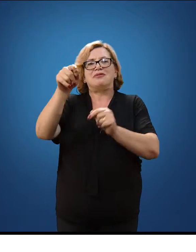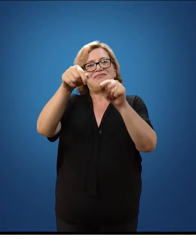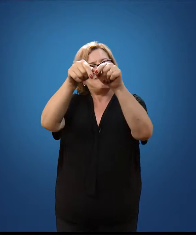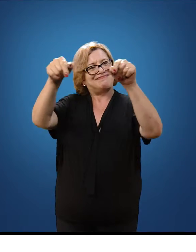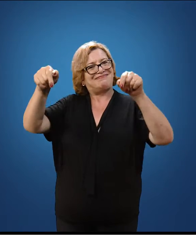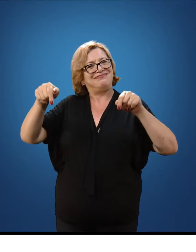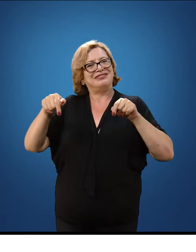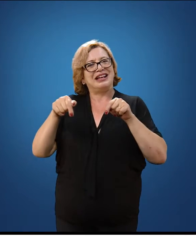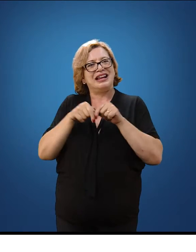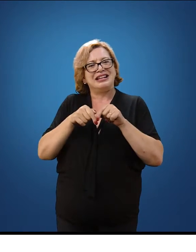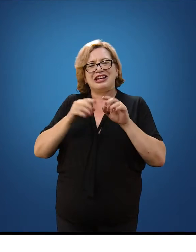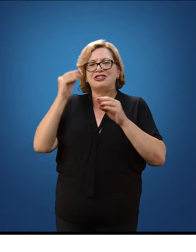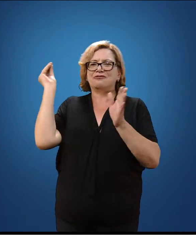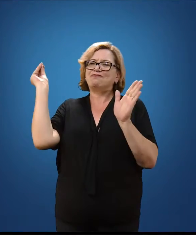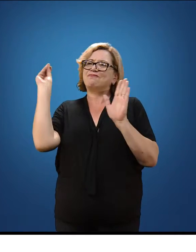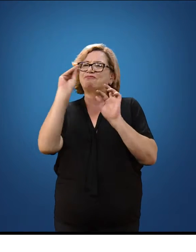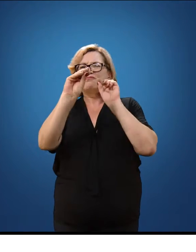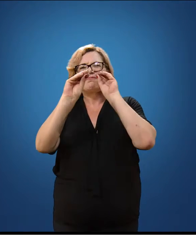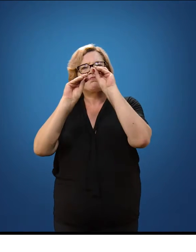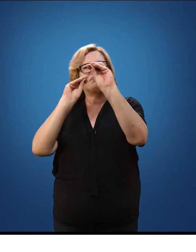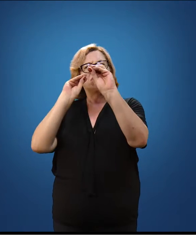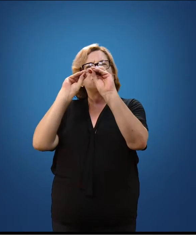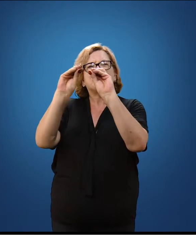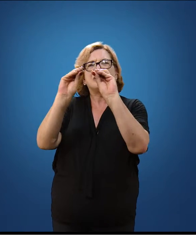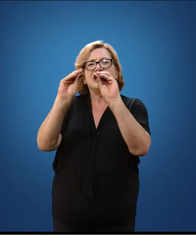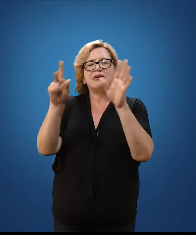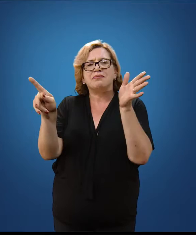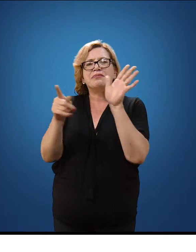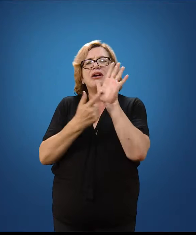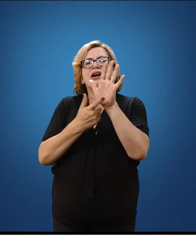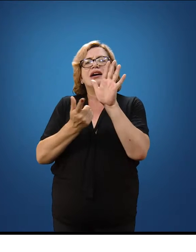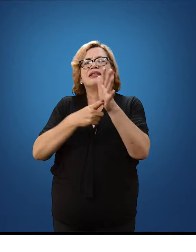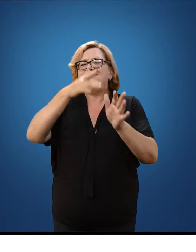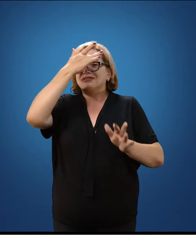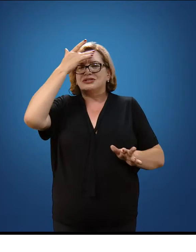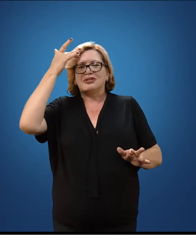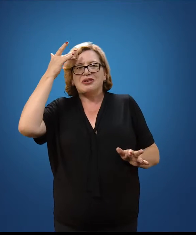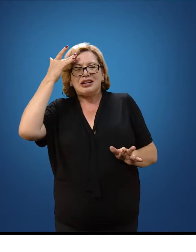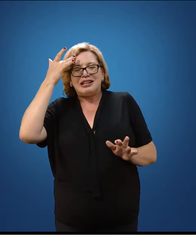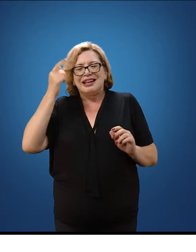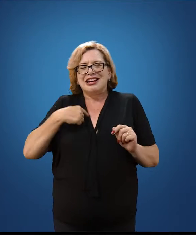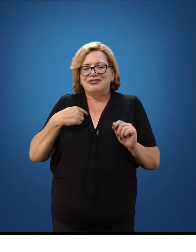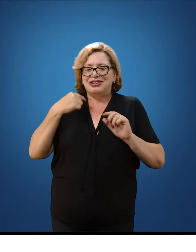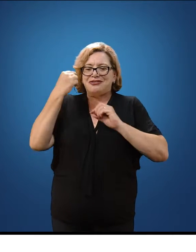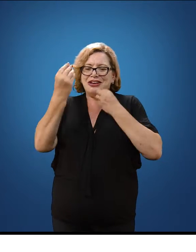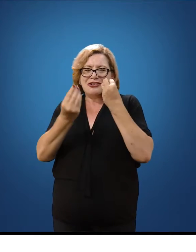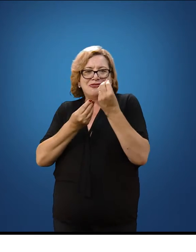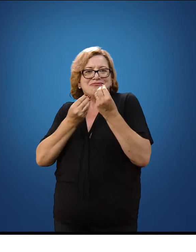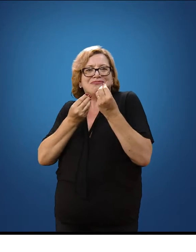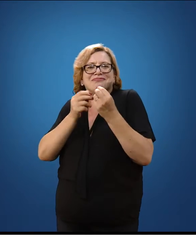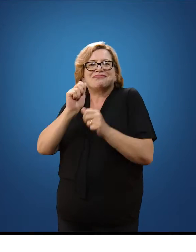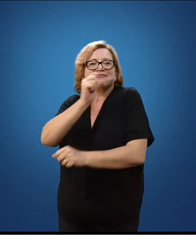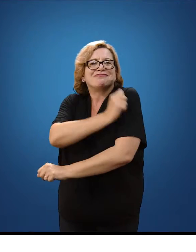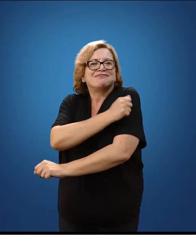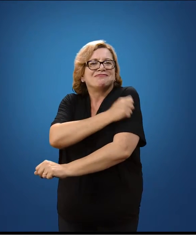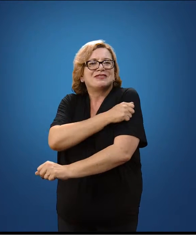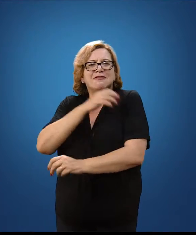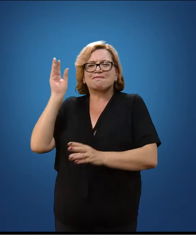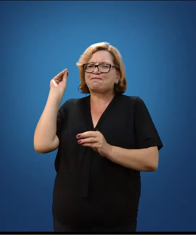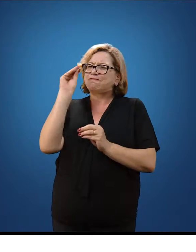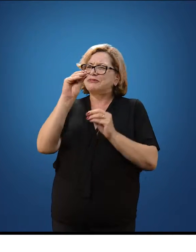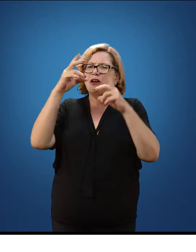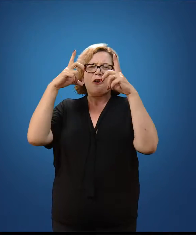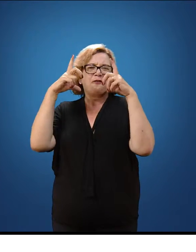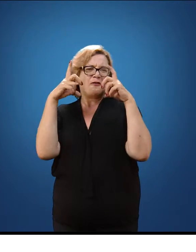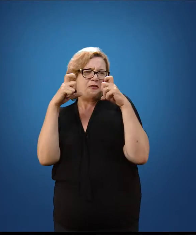aqui é o conteúdo da aula de hoje, veja um determinado artista. E aí, para mim, a maior realização é quando os alunos postam alguma